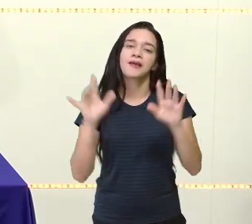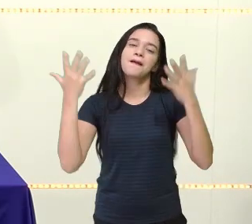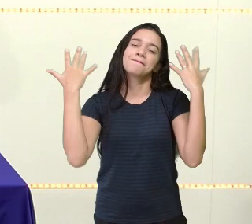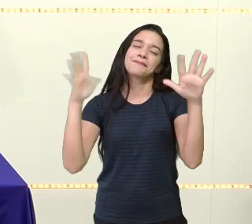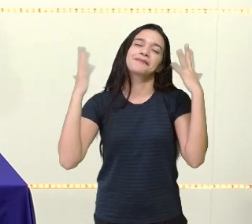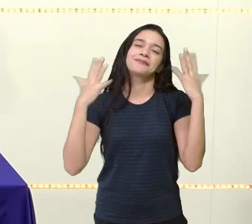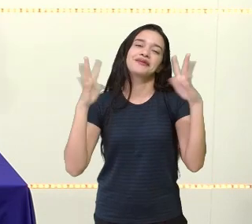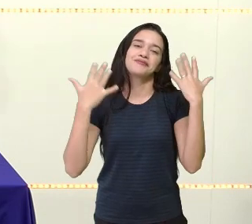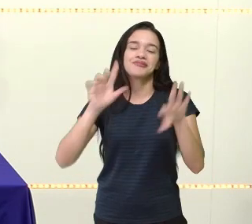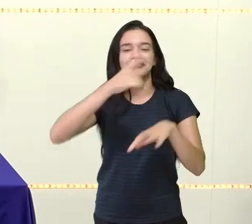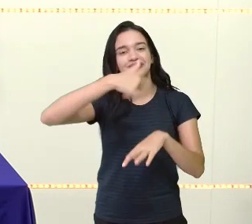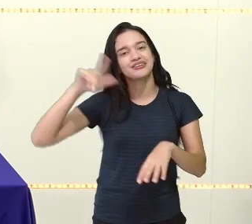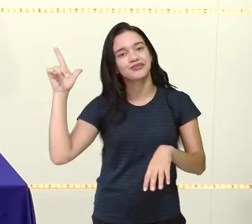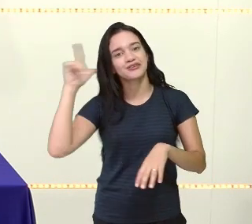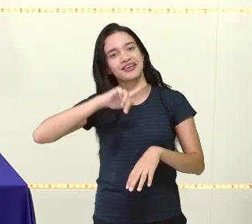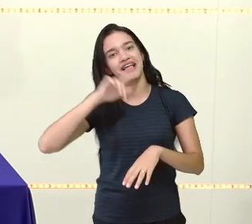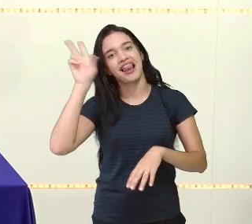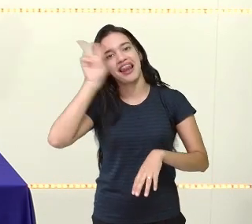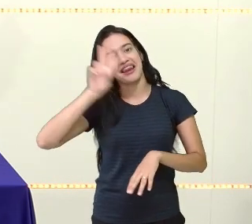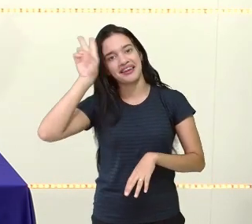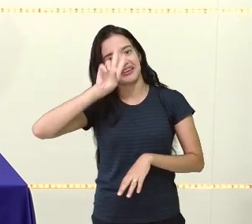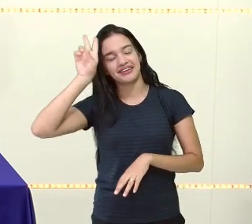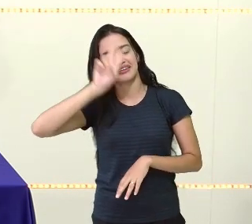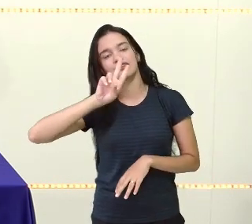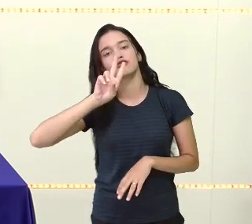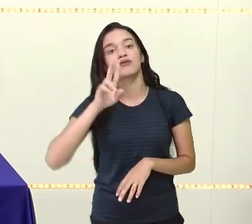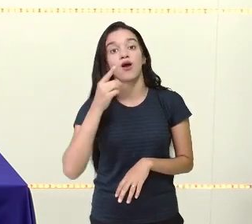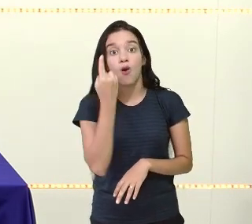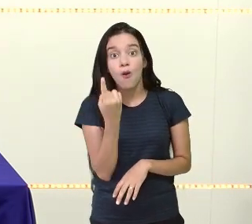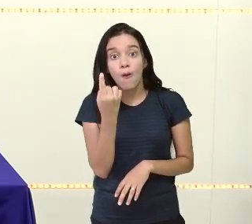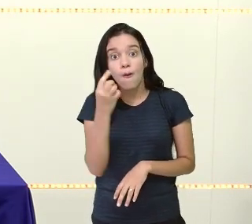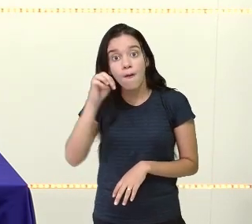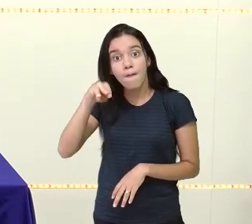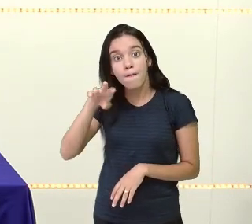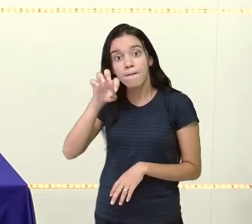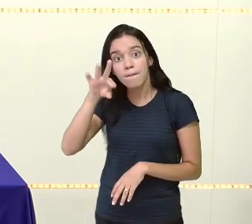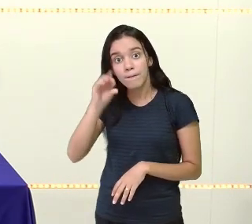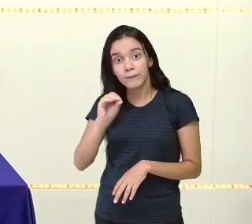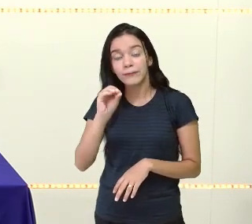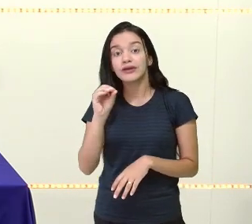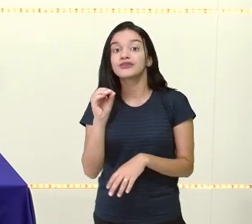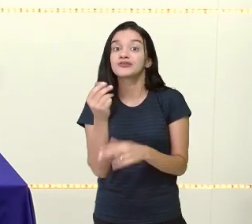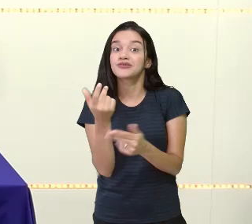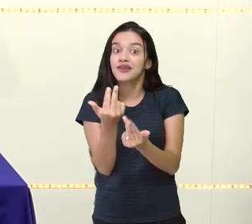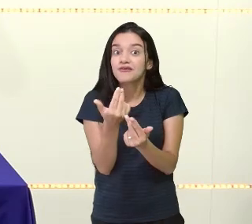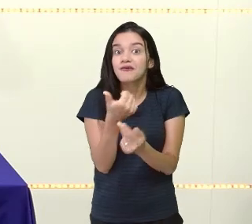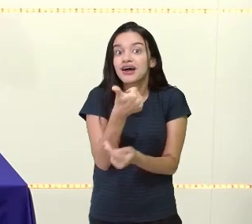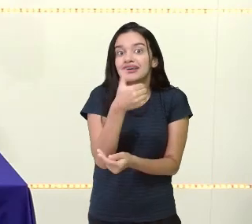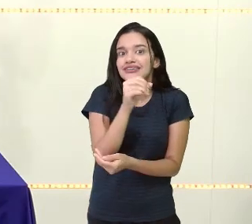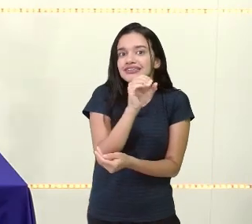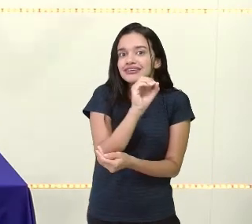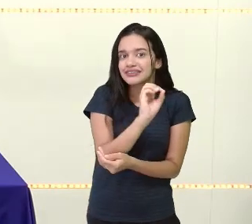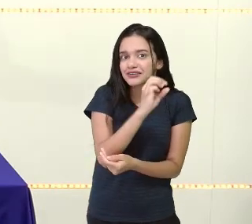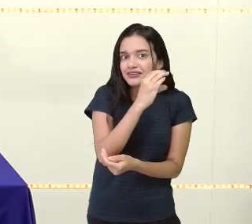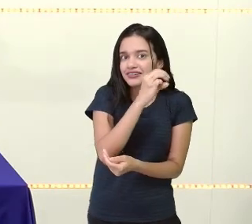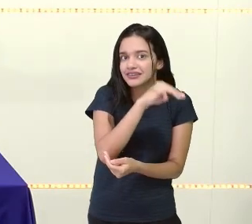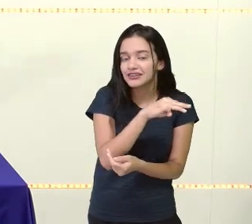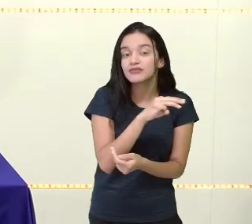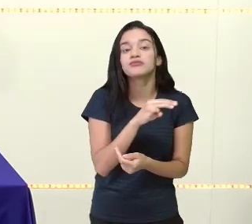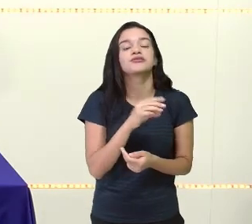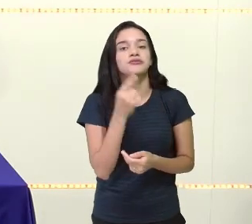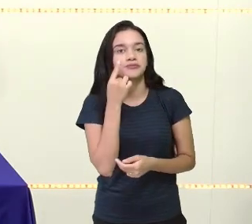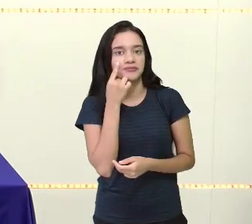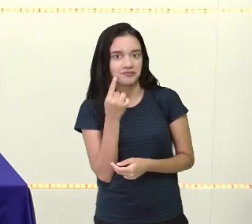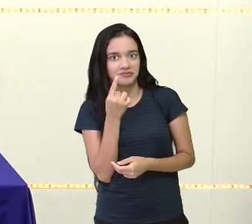vocês conseguiram lembrar aí, né, que 1 metro é igual a 100 centímetros, exatamente. Então, se a gente vai medir